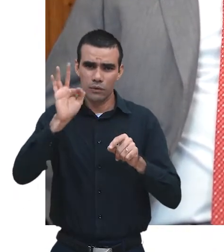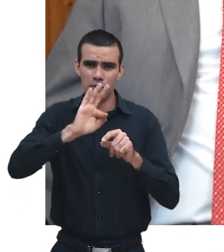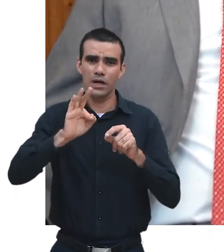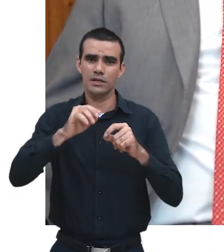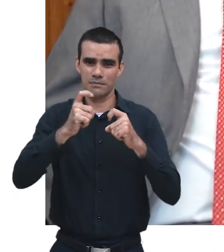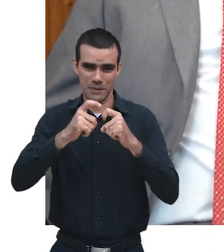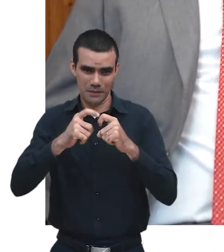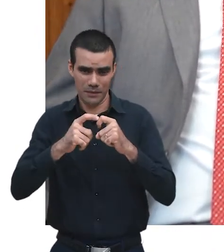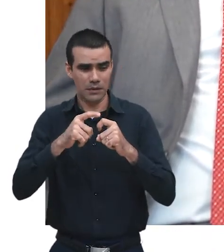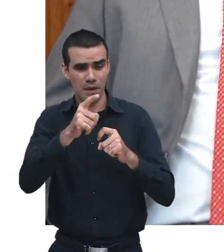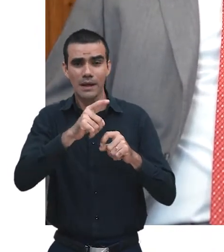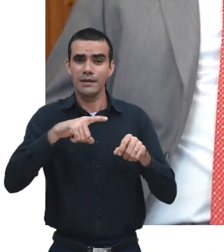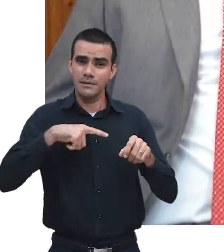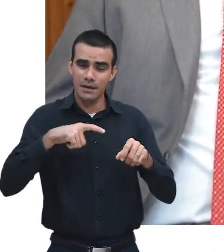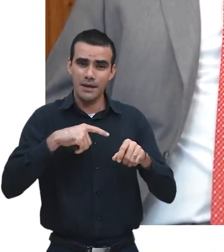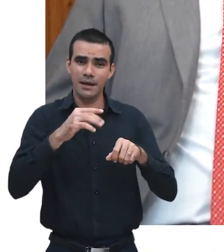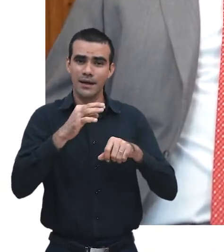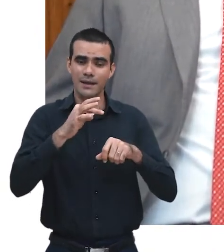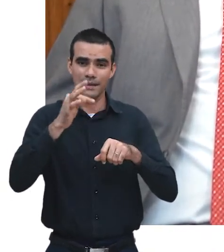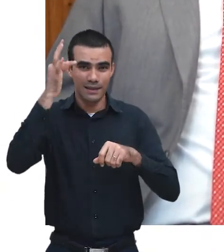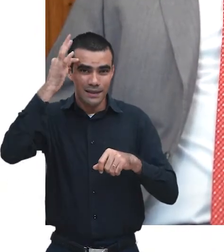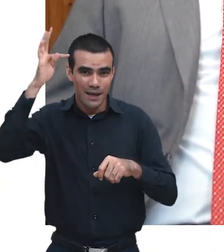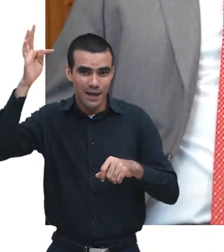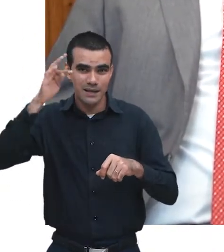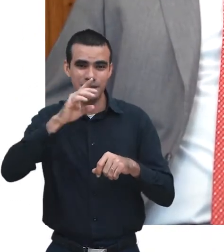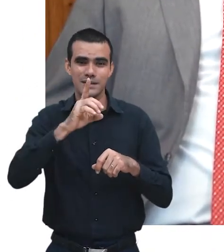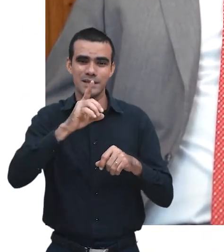o assunto, aliás, sua tese de docência,